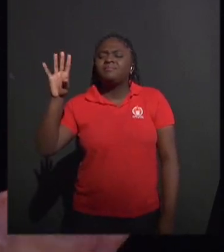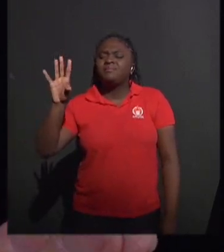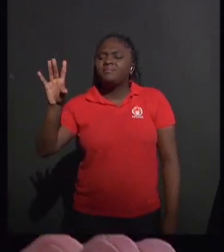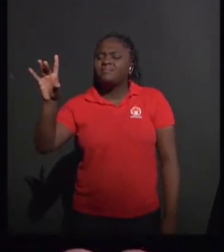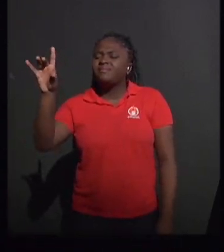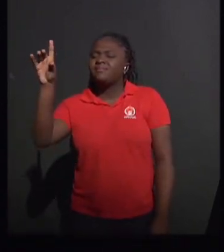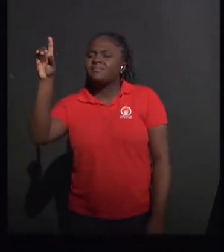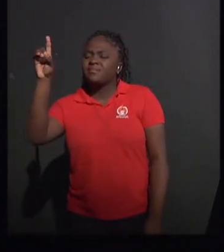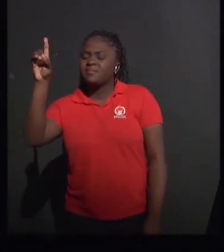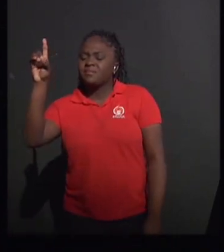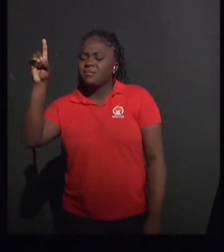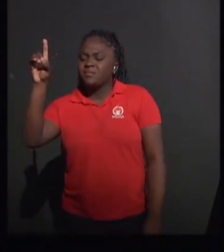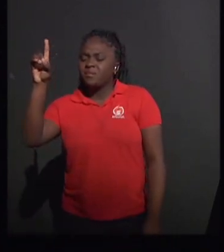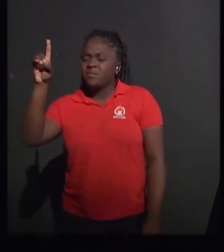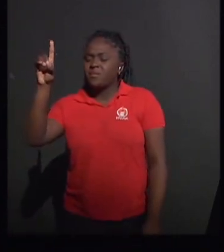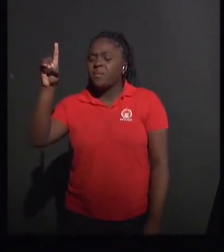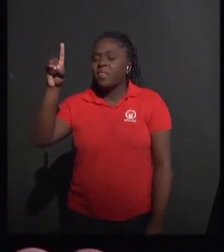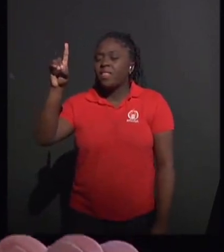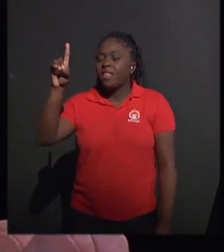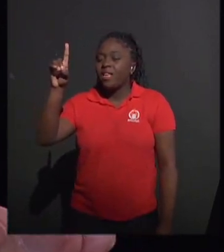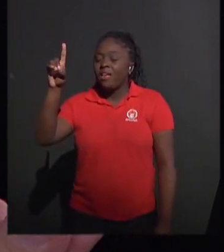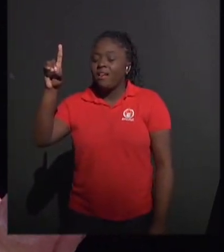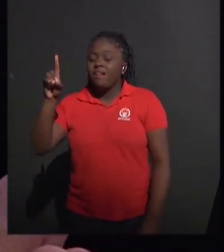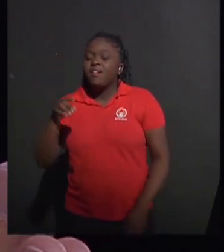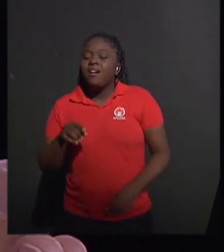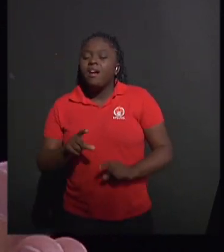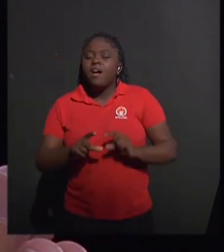vão é o socorro que vem do homem.